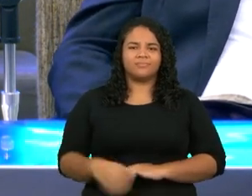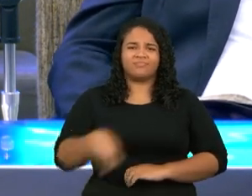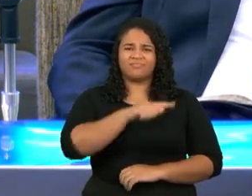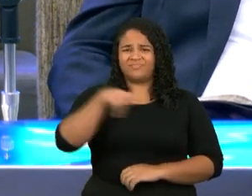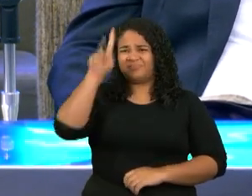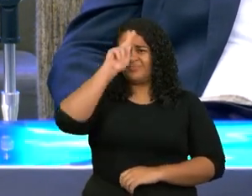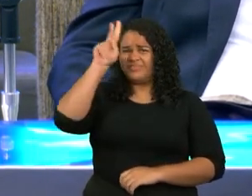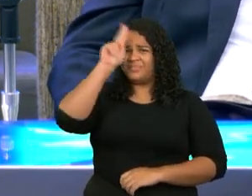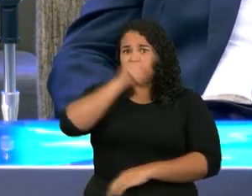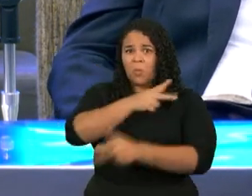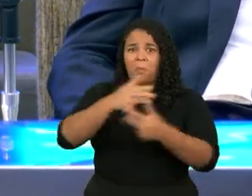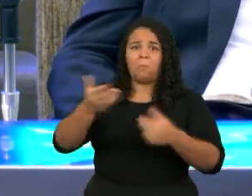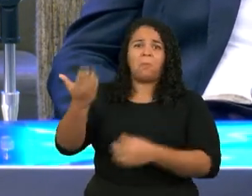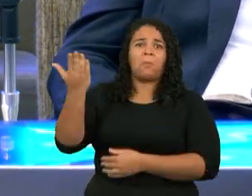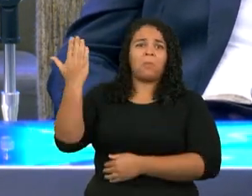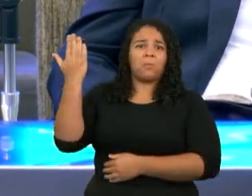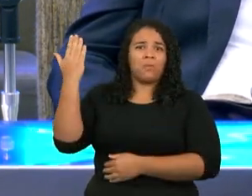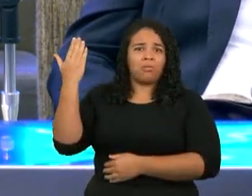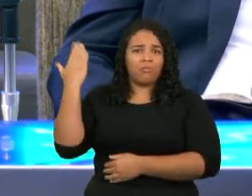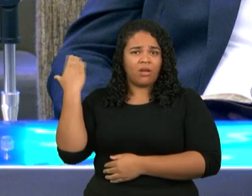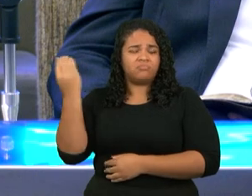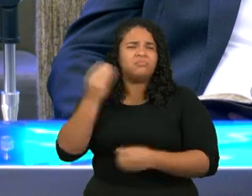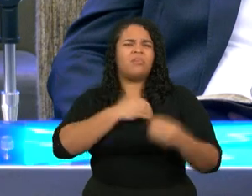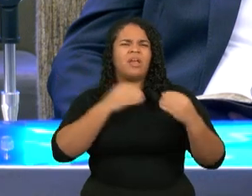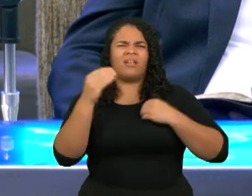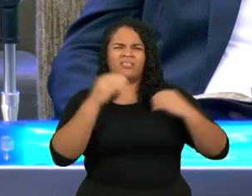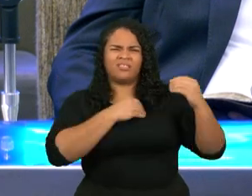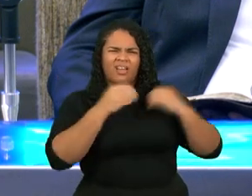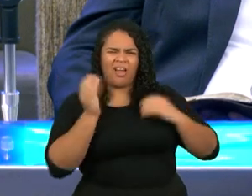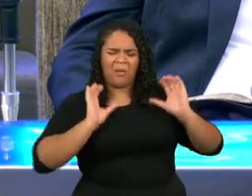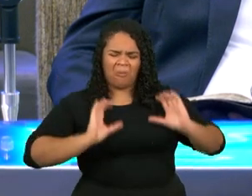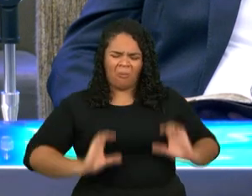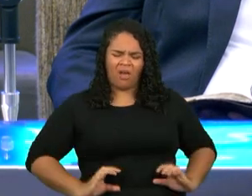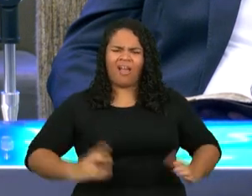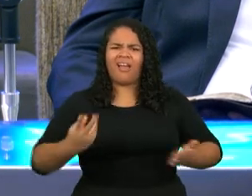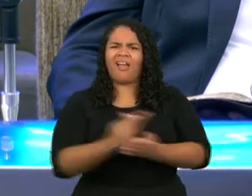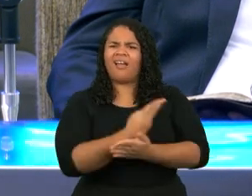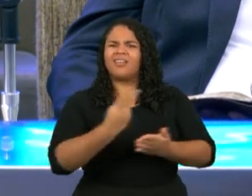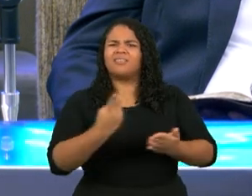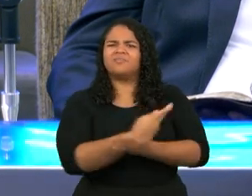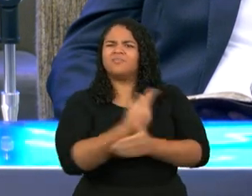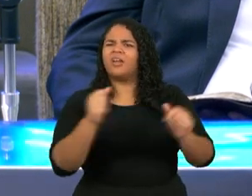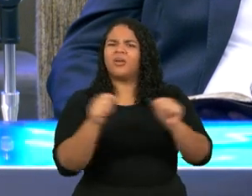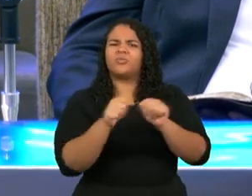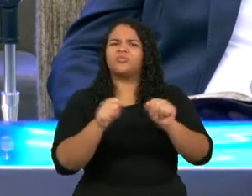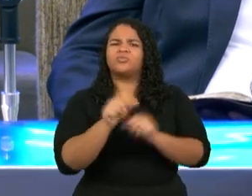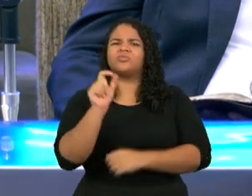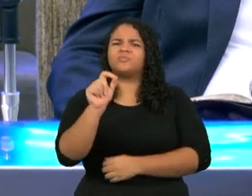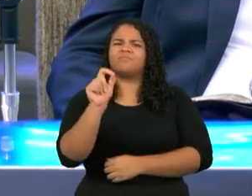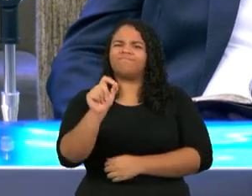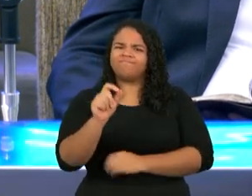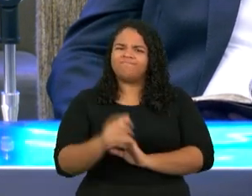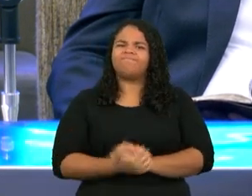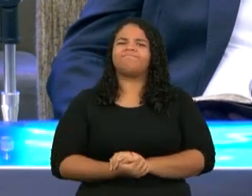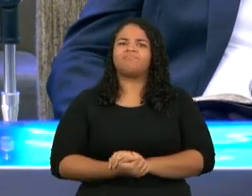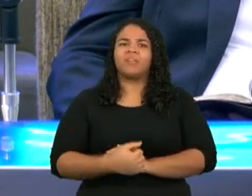antes de conhecer o senhor que quanto ao trato passado o que é que ele diz aqui